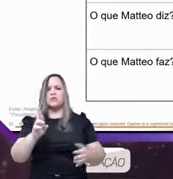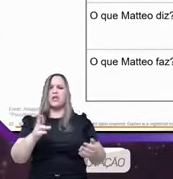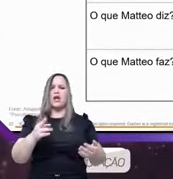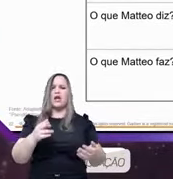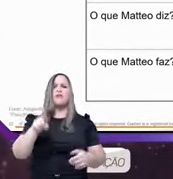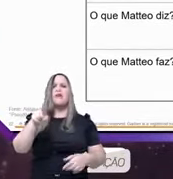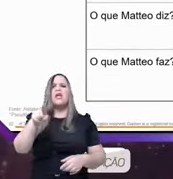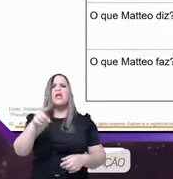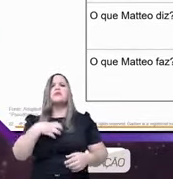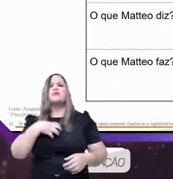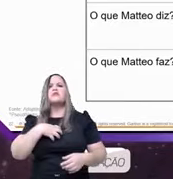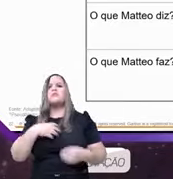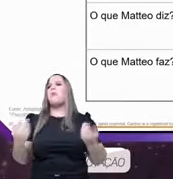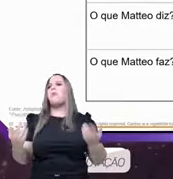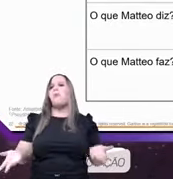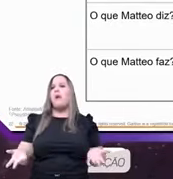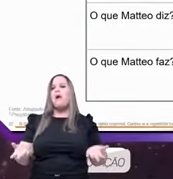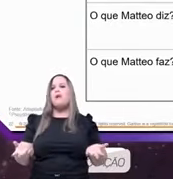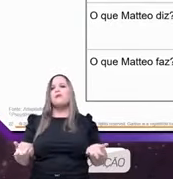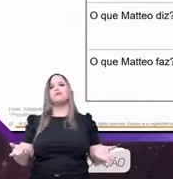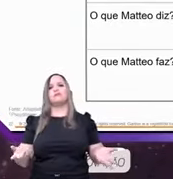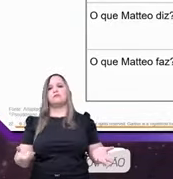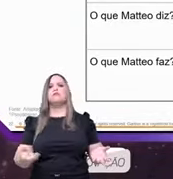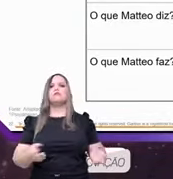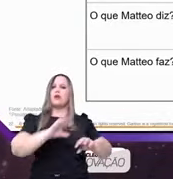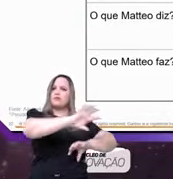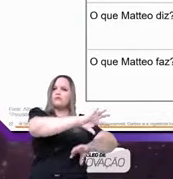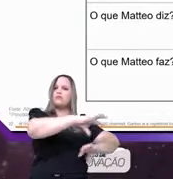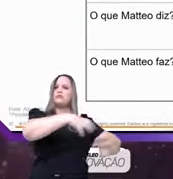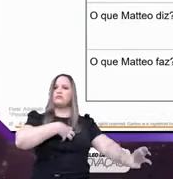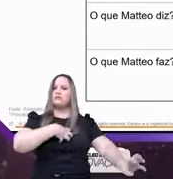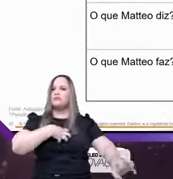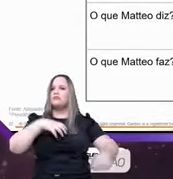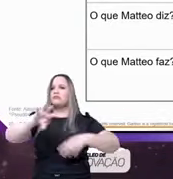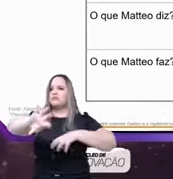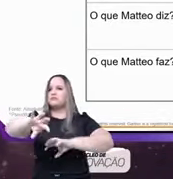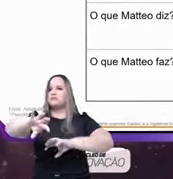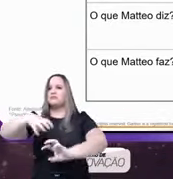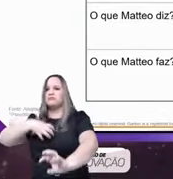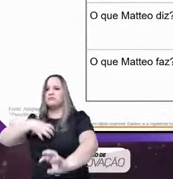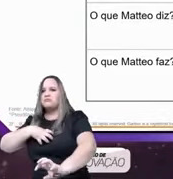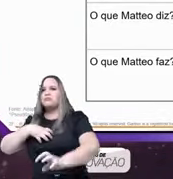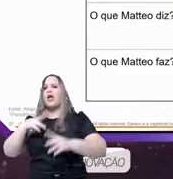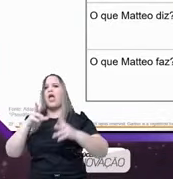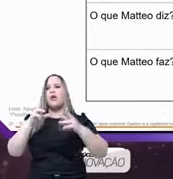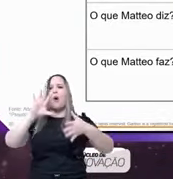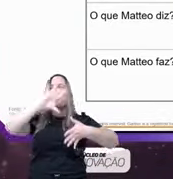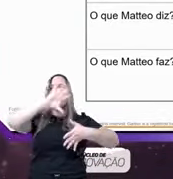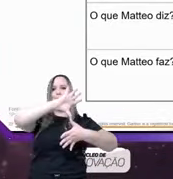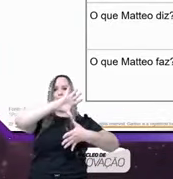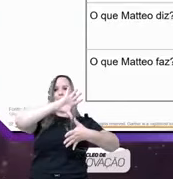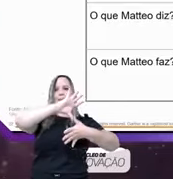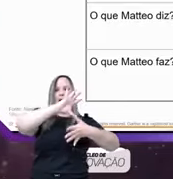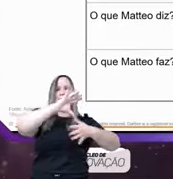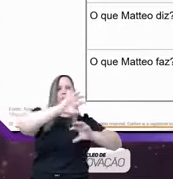uma das técnicas que eles utilizaram é uma técnica chamada mapa de empatia. Onde você fala assim, o que você sente sobre esse processo de